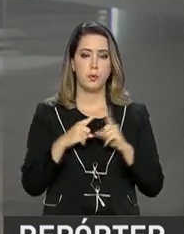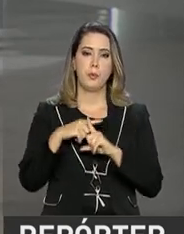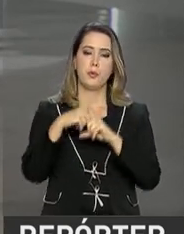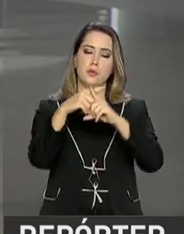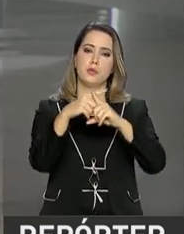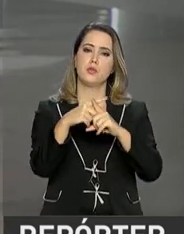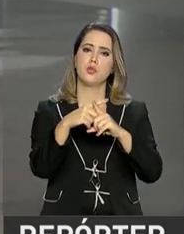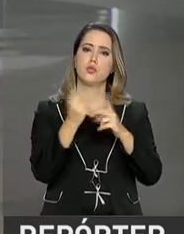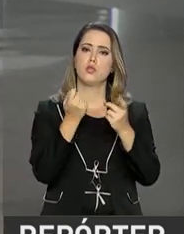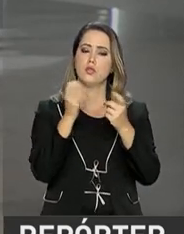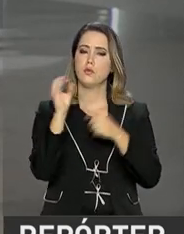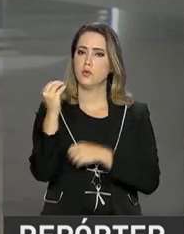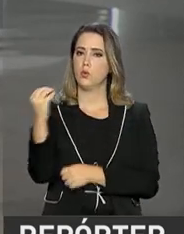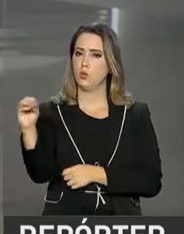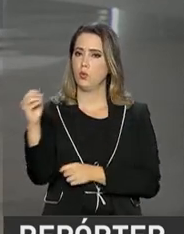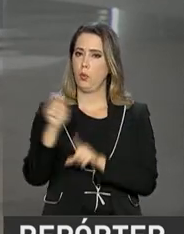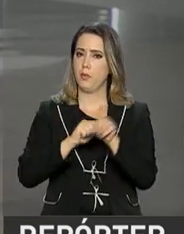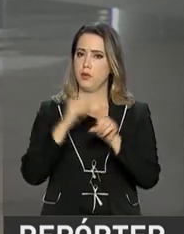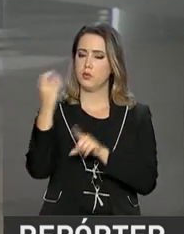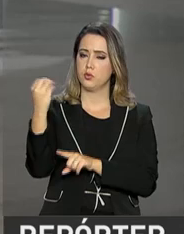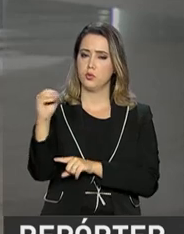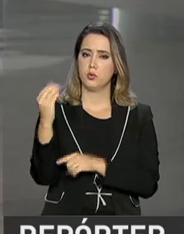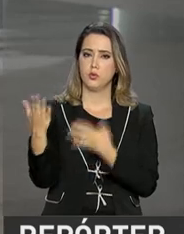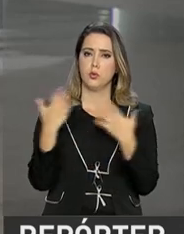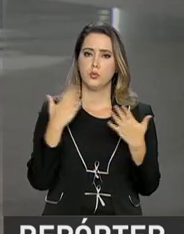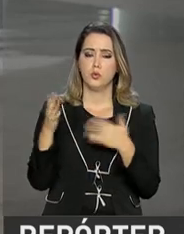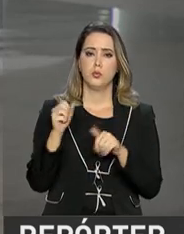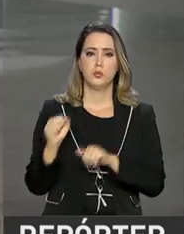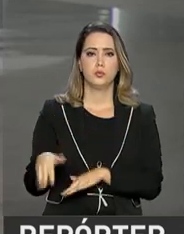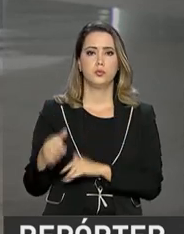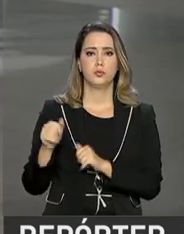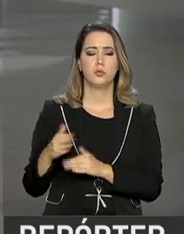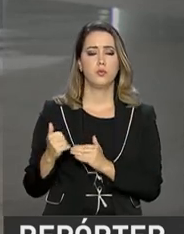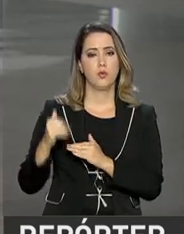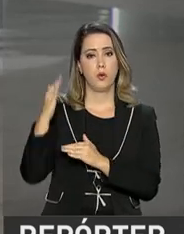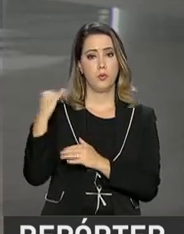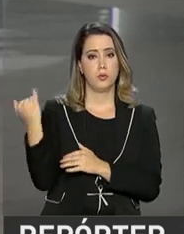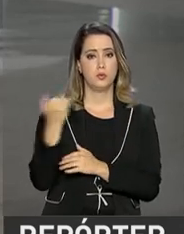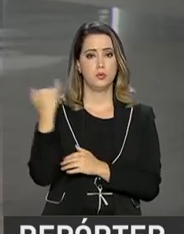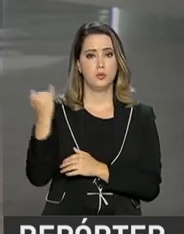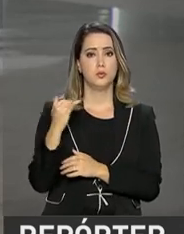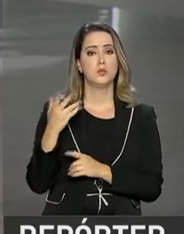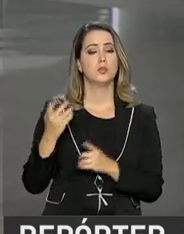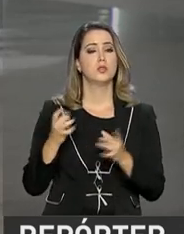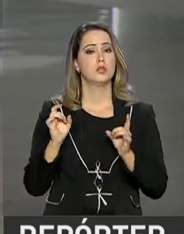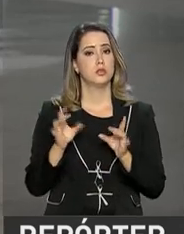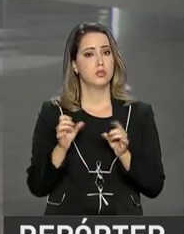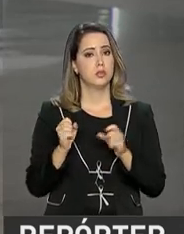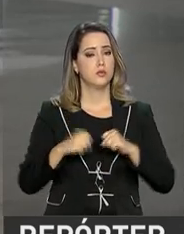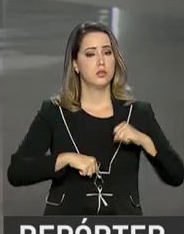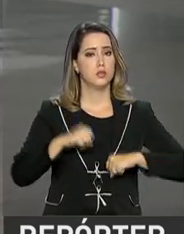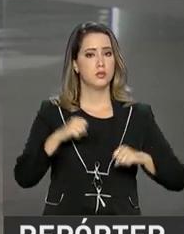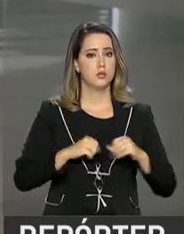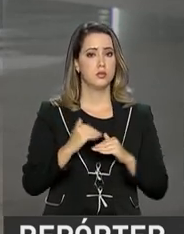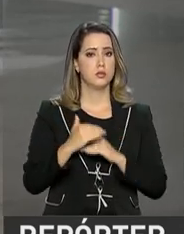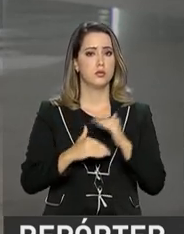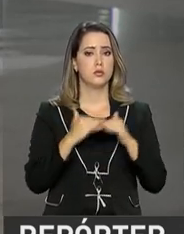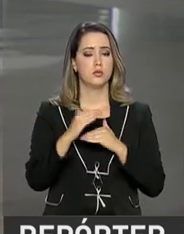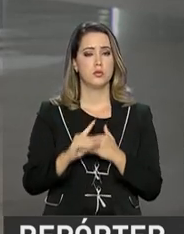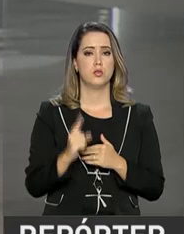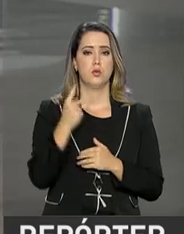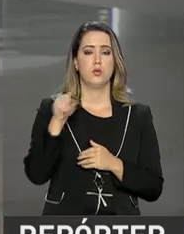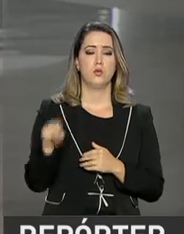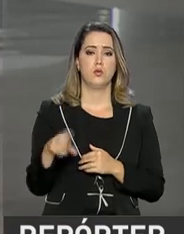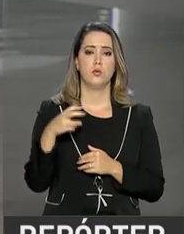em outubro na comparação com setembro eo maior destaque é o faturamento da indústria que teve um crescimento de